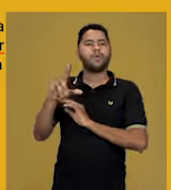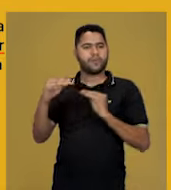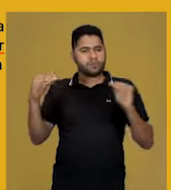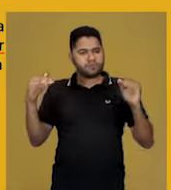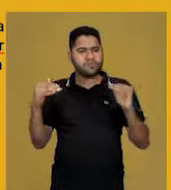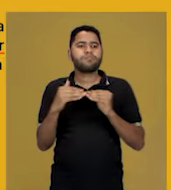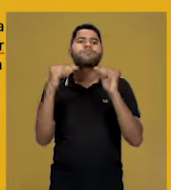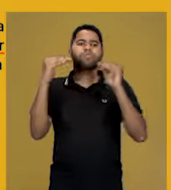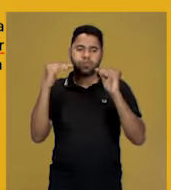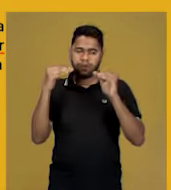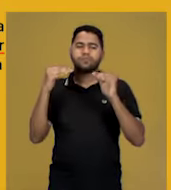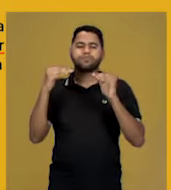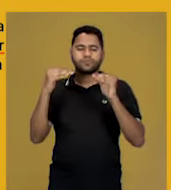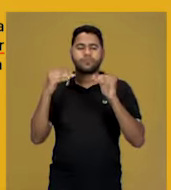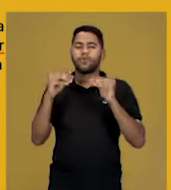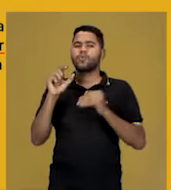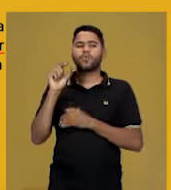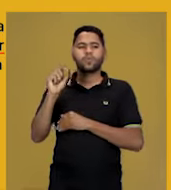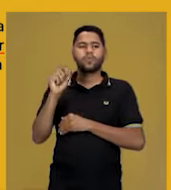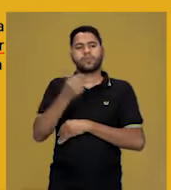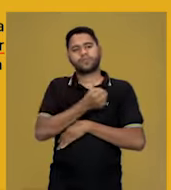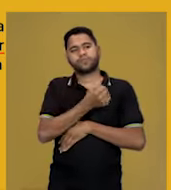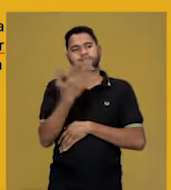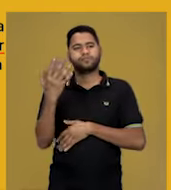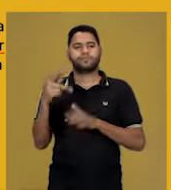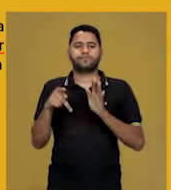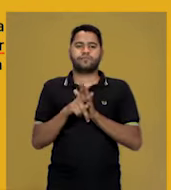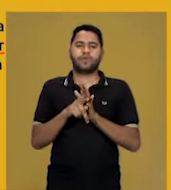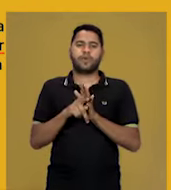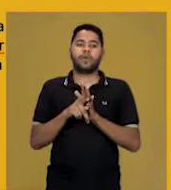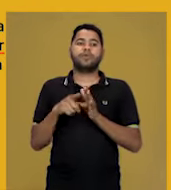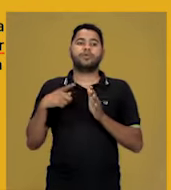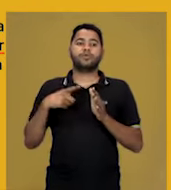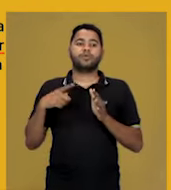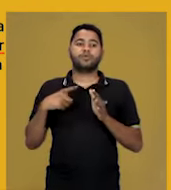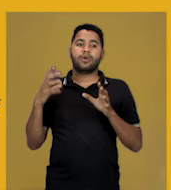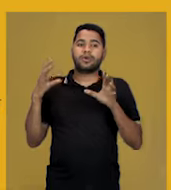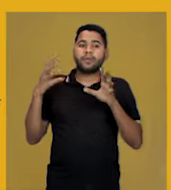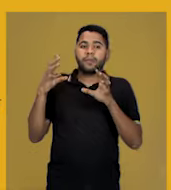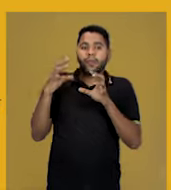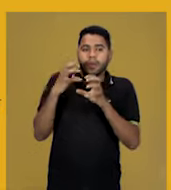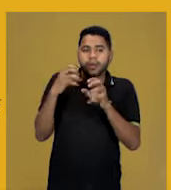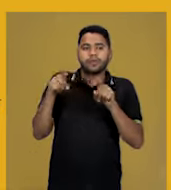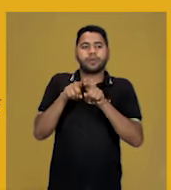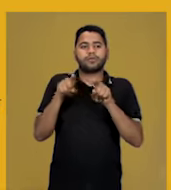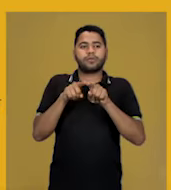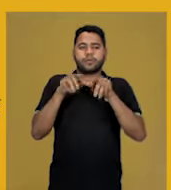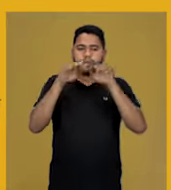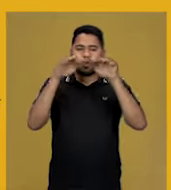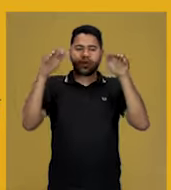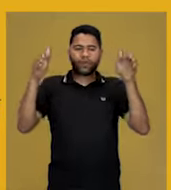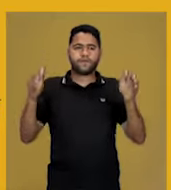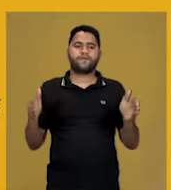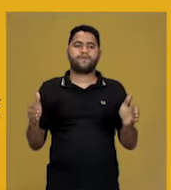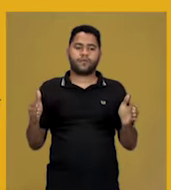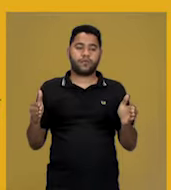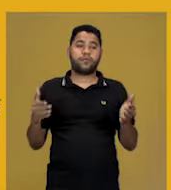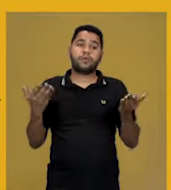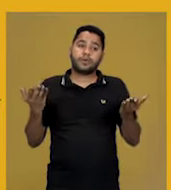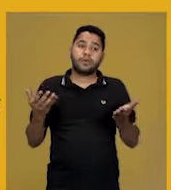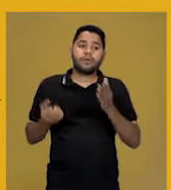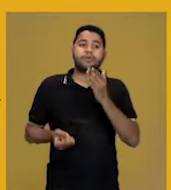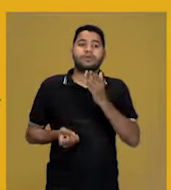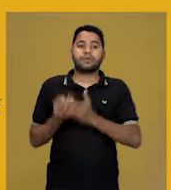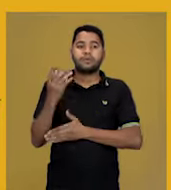diretamente proporcional à quantidade de pressão e de volume que você pode ter ali. Então, foi